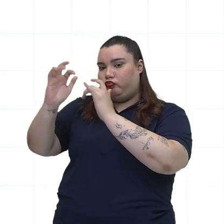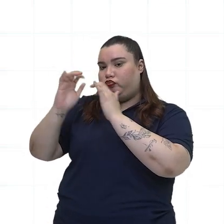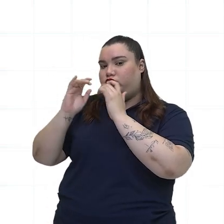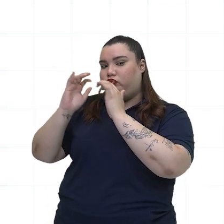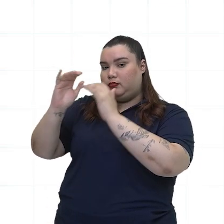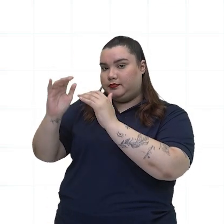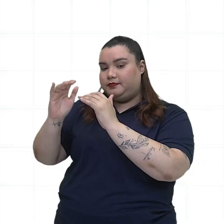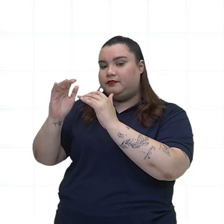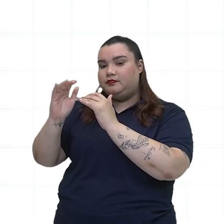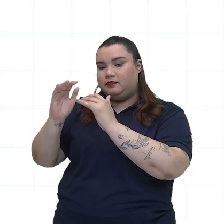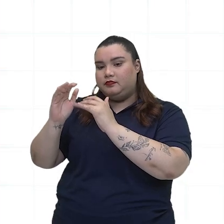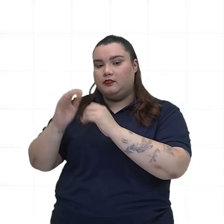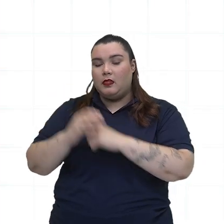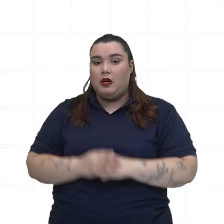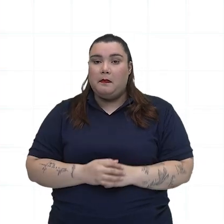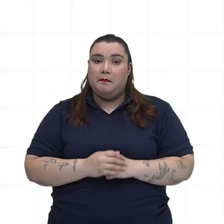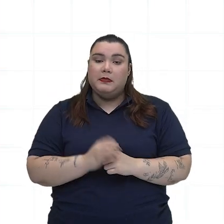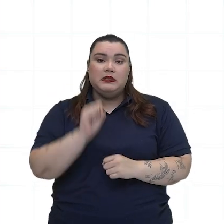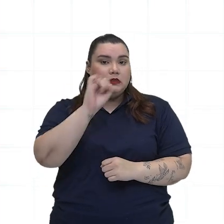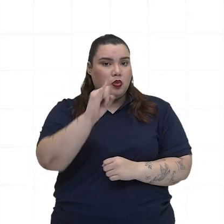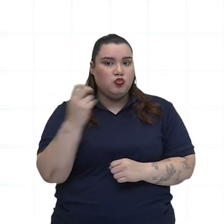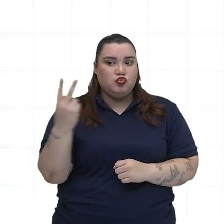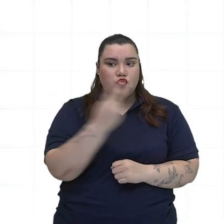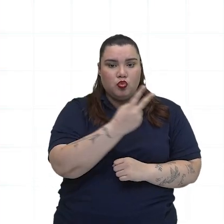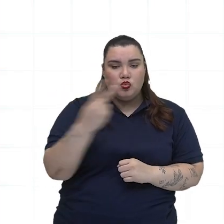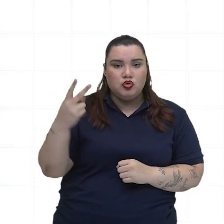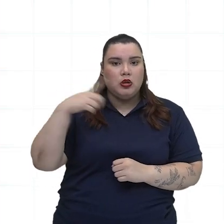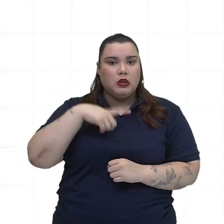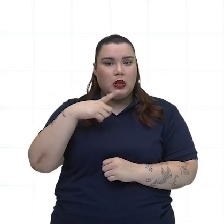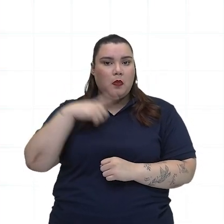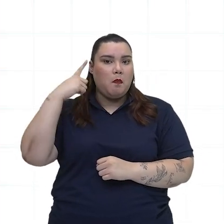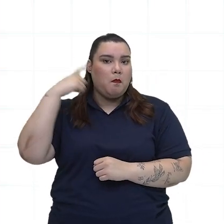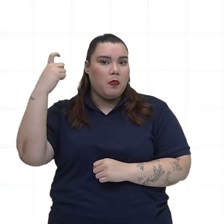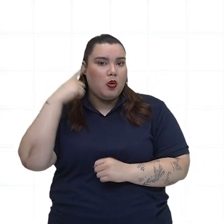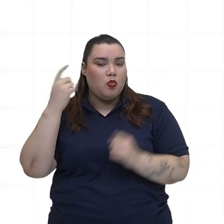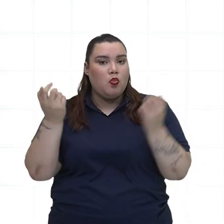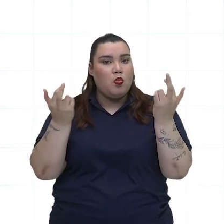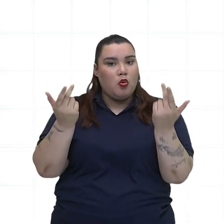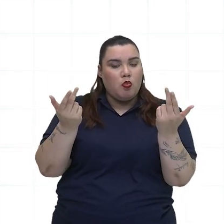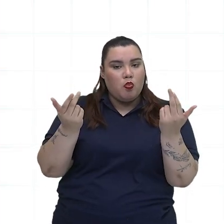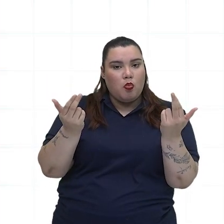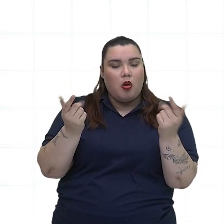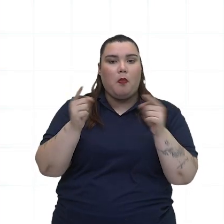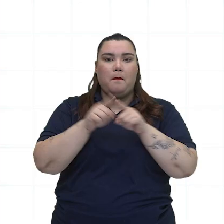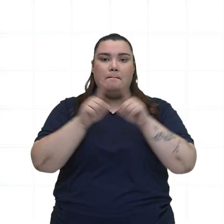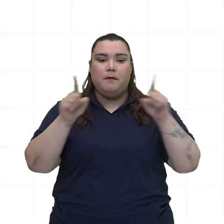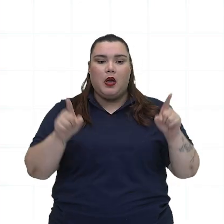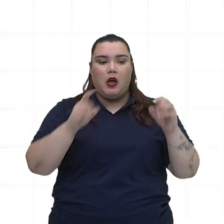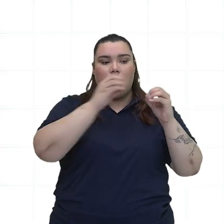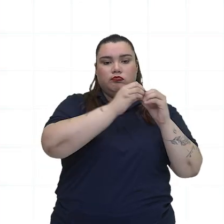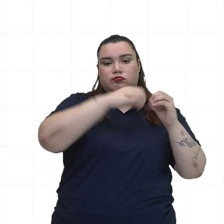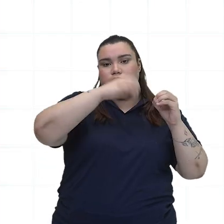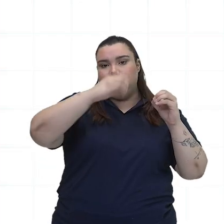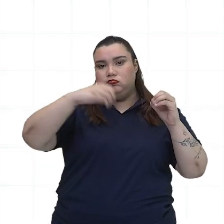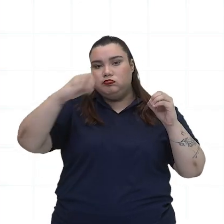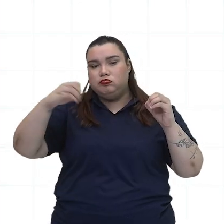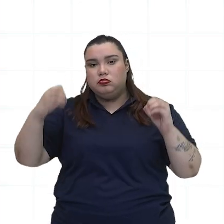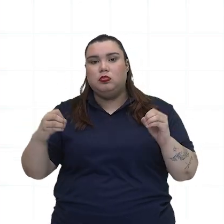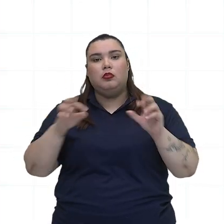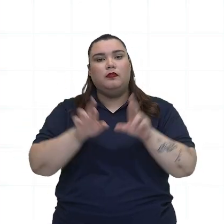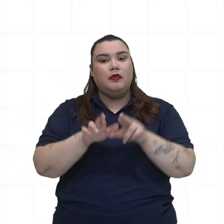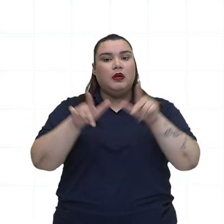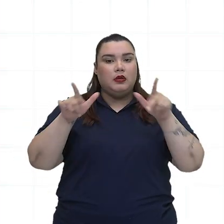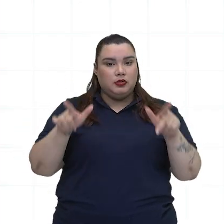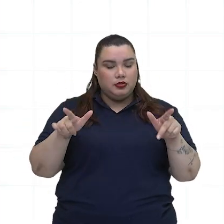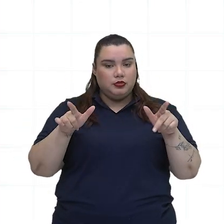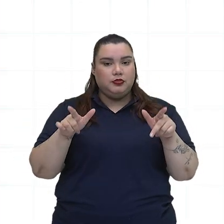uma flauta, mesmo que esses dois instrumentos estejam emitindo a